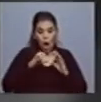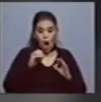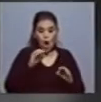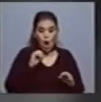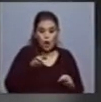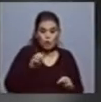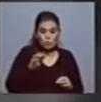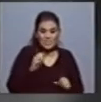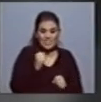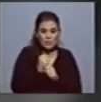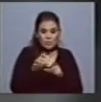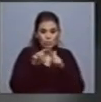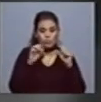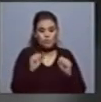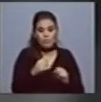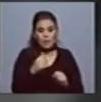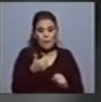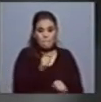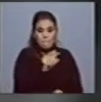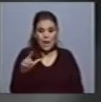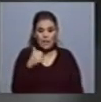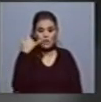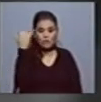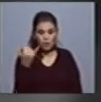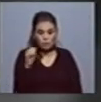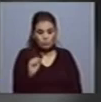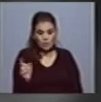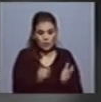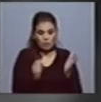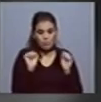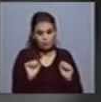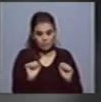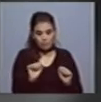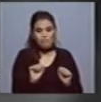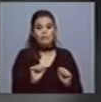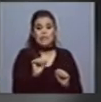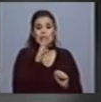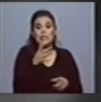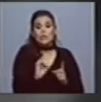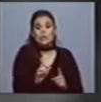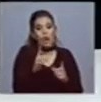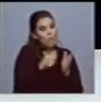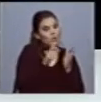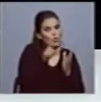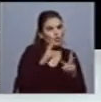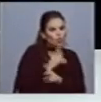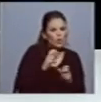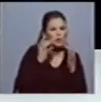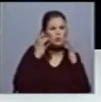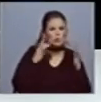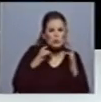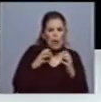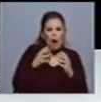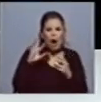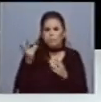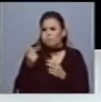na companhia Bell Telephonics, a companhia de telefones dos Estados Unidos de Bell. E eles disseram que, tens de descobrir qual é o ruído que aparece aqui, que está a